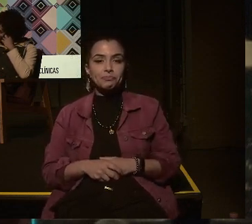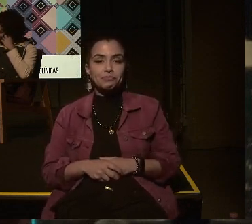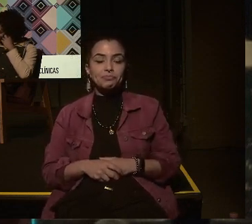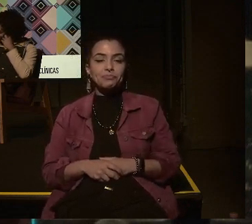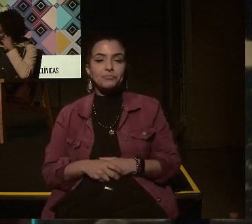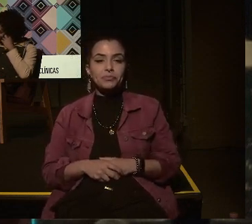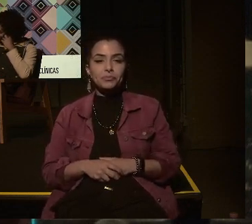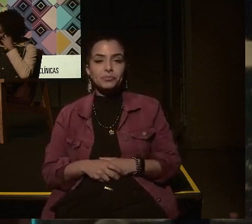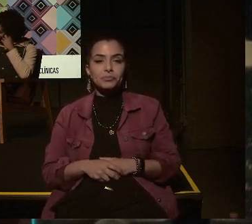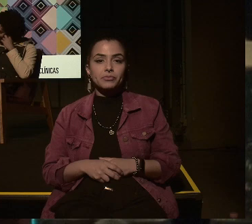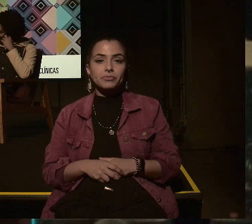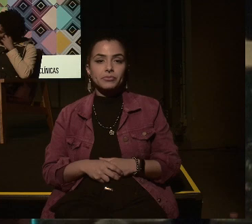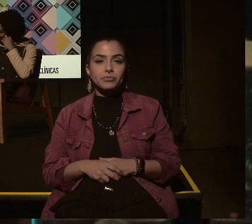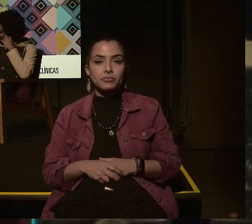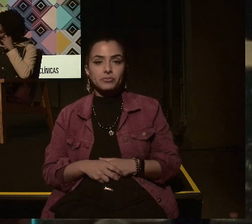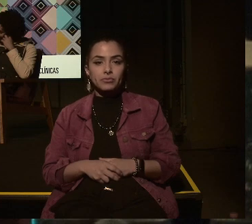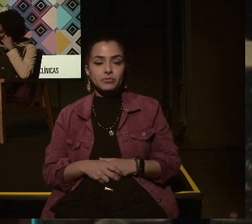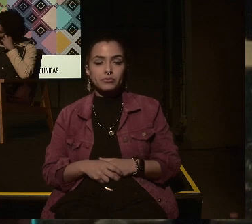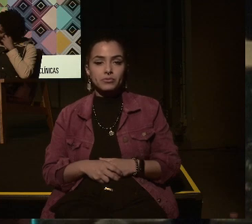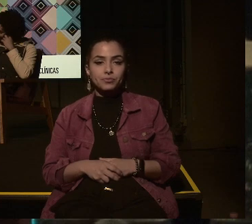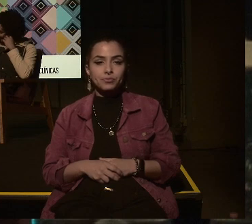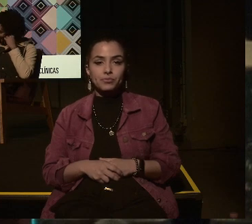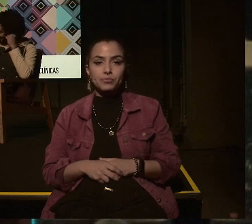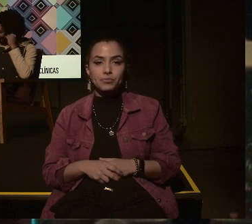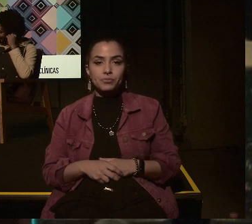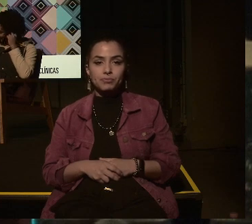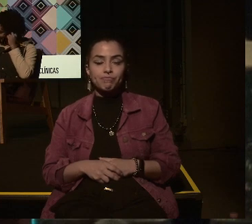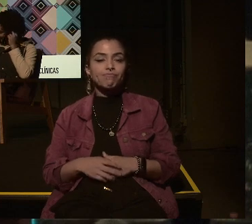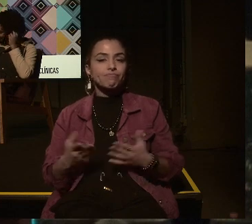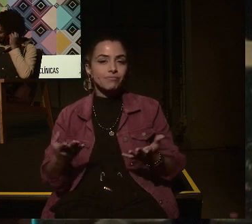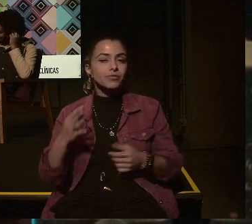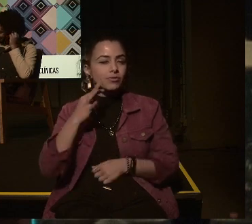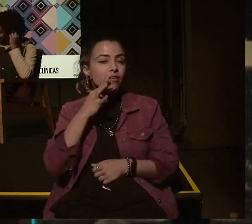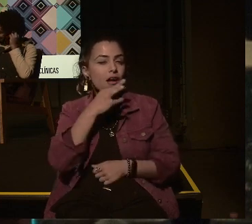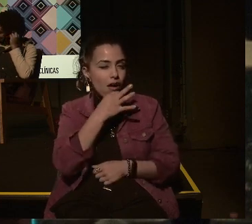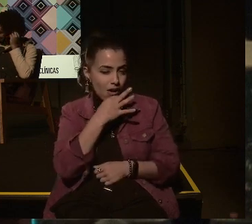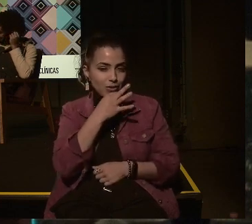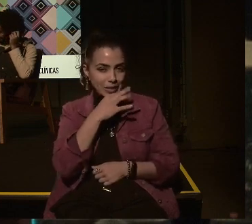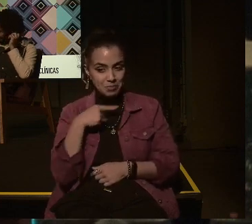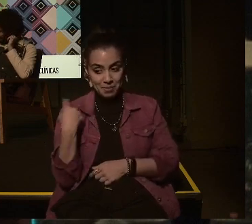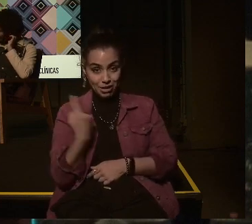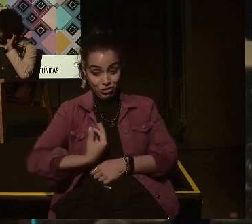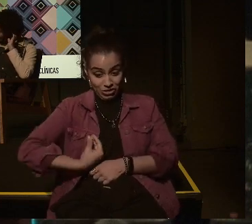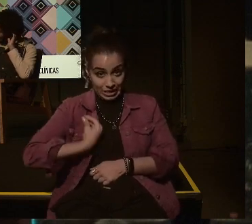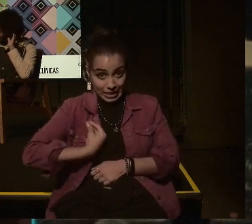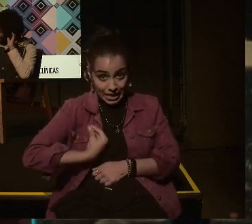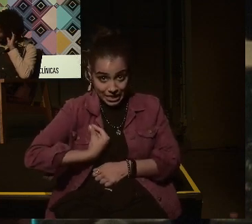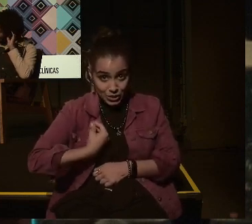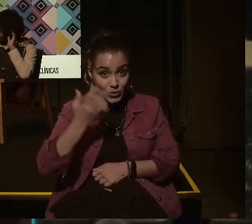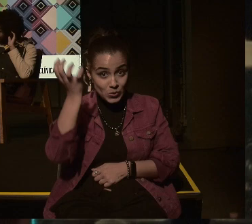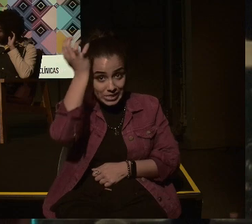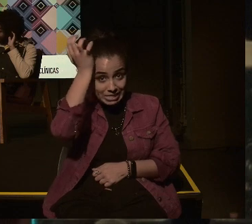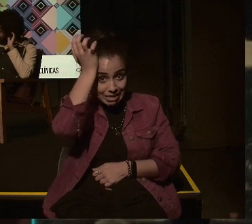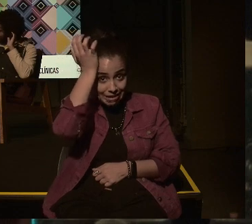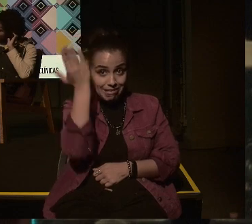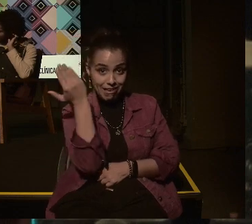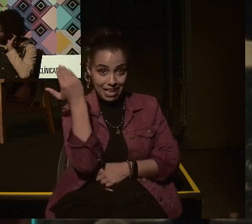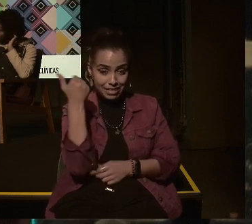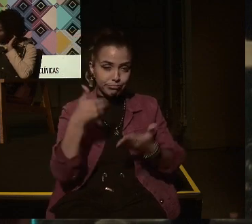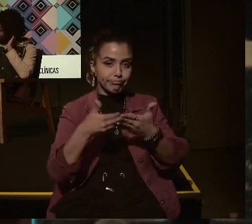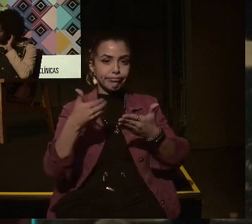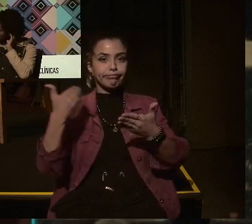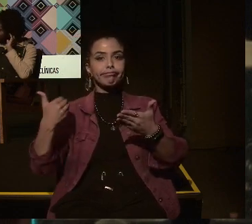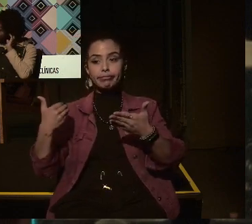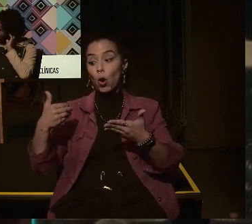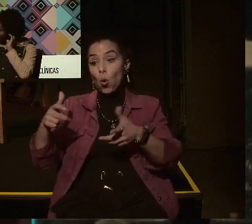claro que para a gente chegar no SESC da Zona Norte A gente tinha que cruzar a ponte, né? A